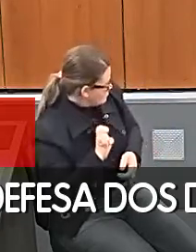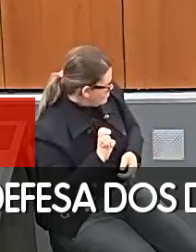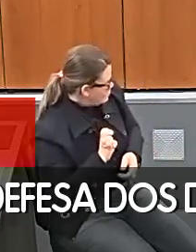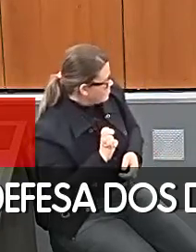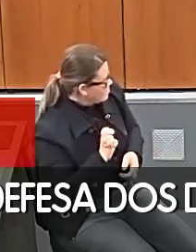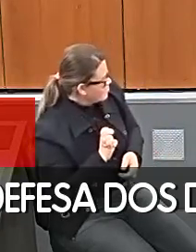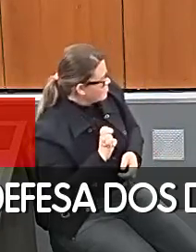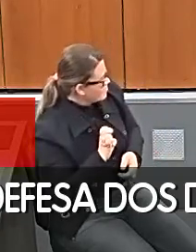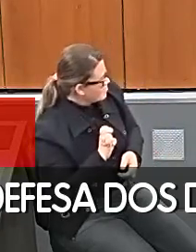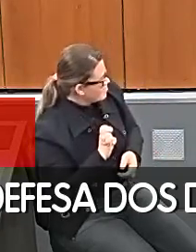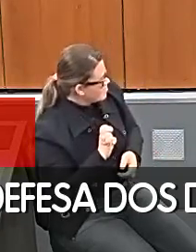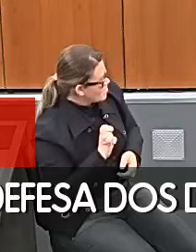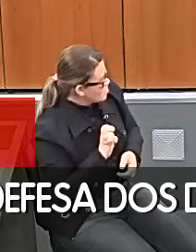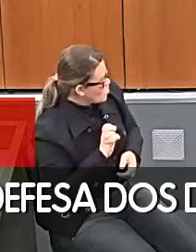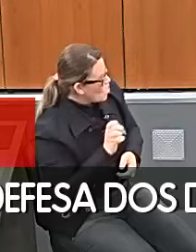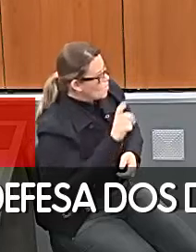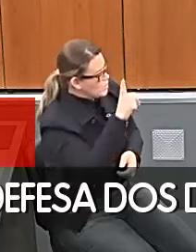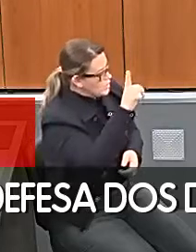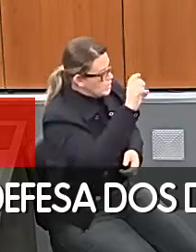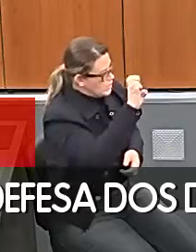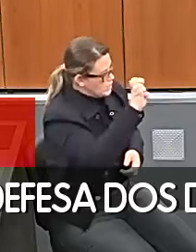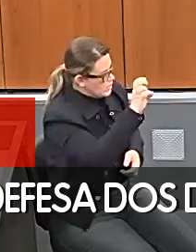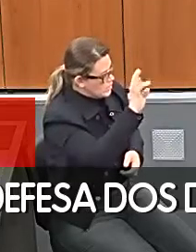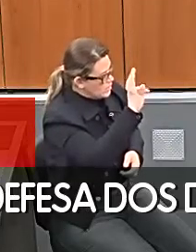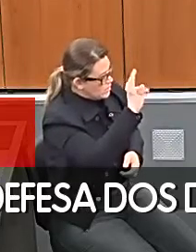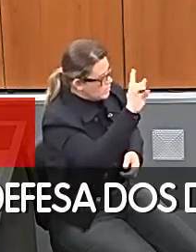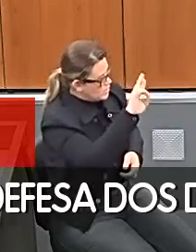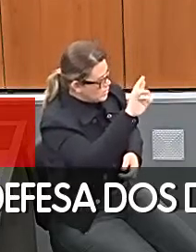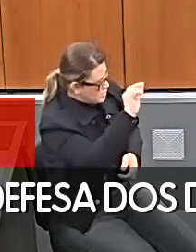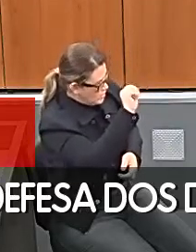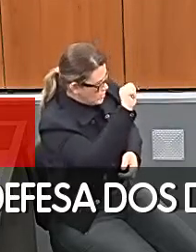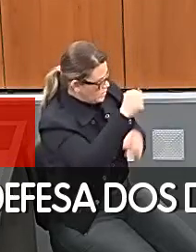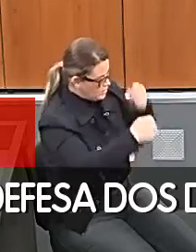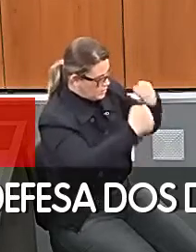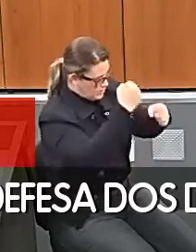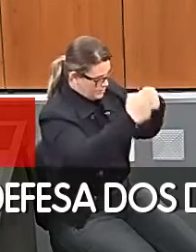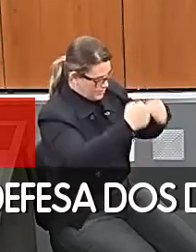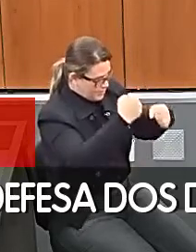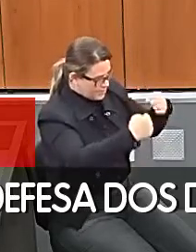Enilza, que o DETRAN, no tempo do doutor Grossi,